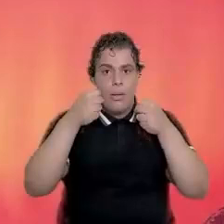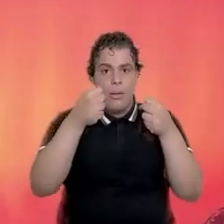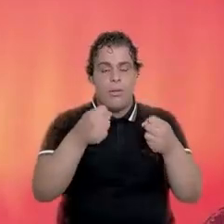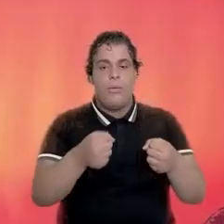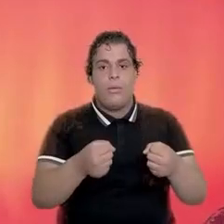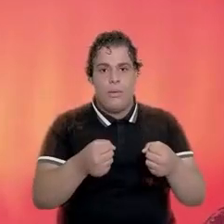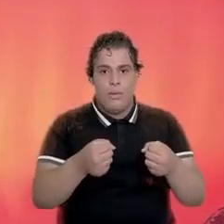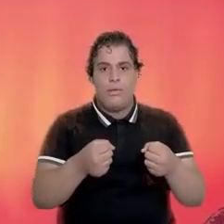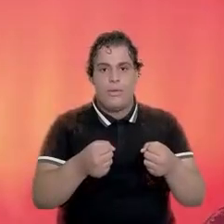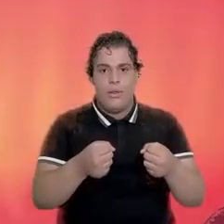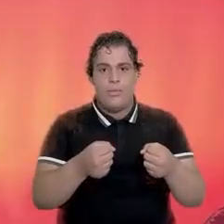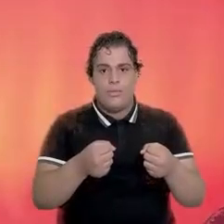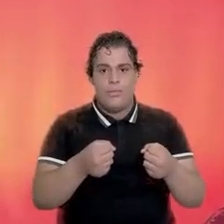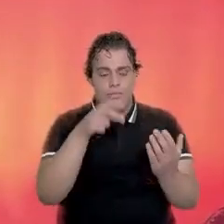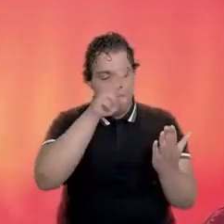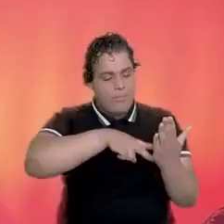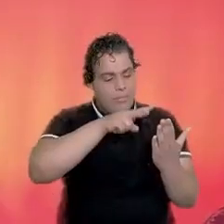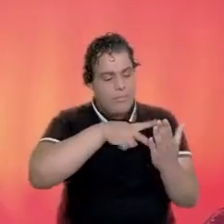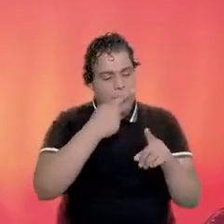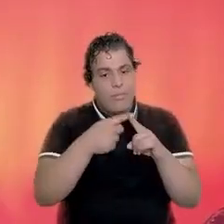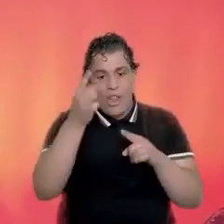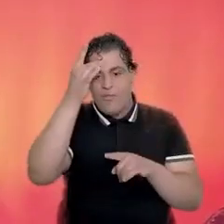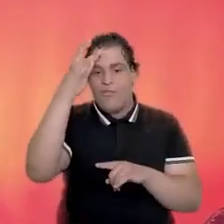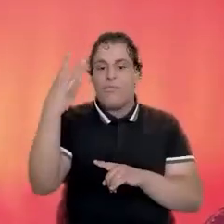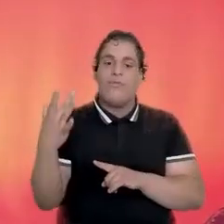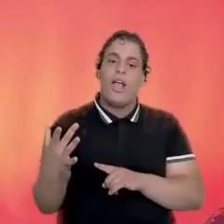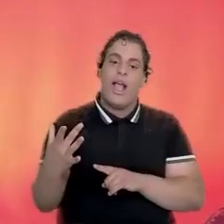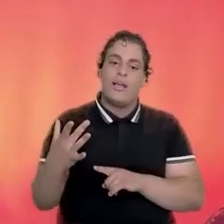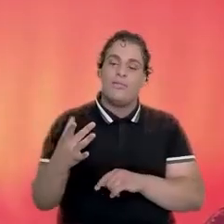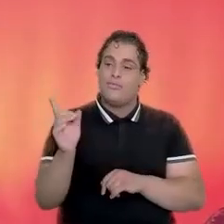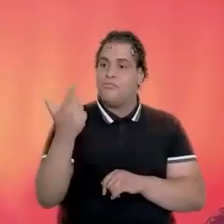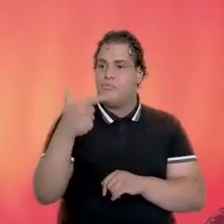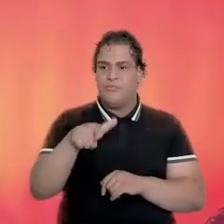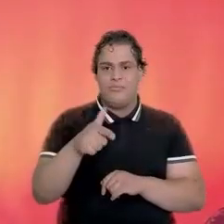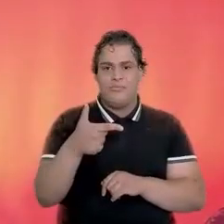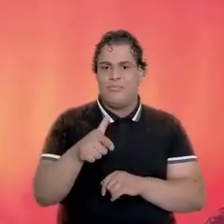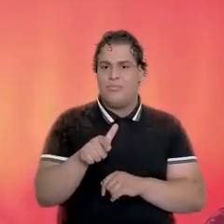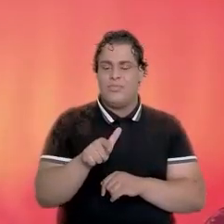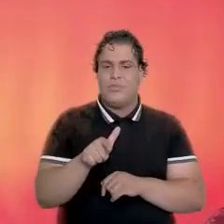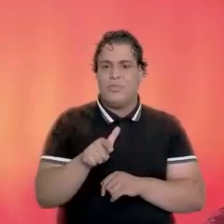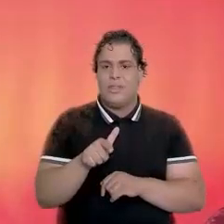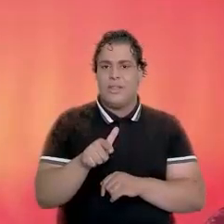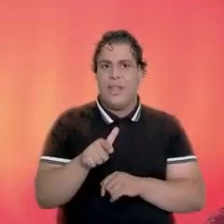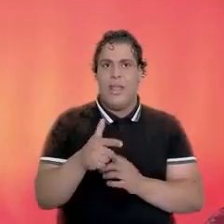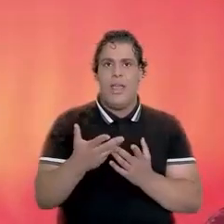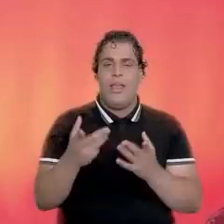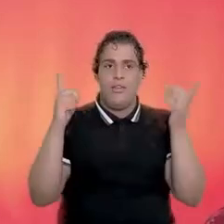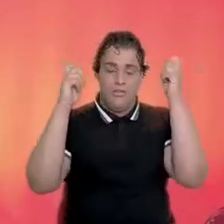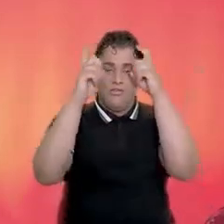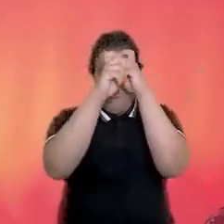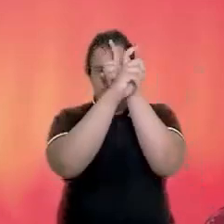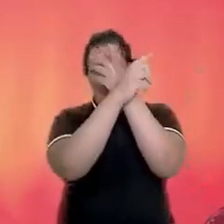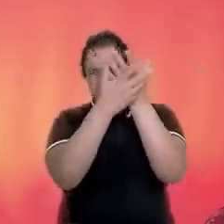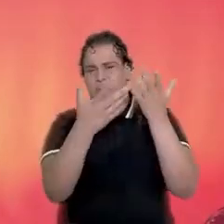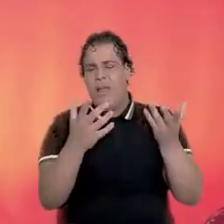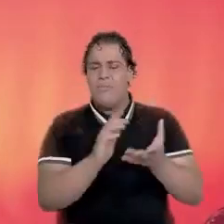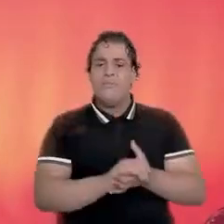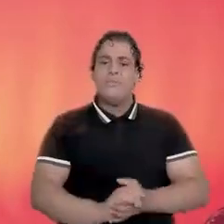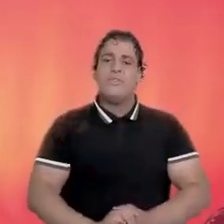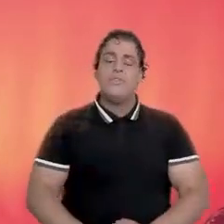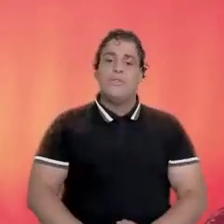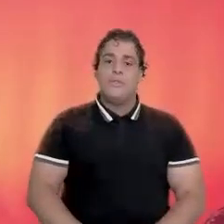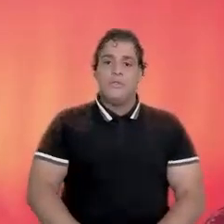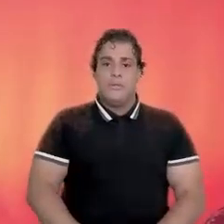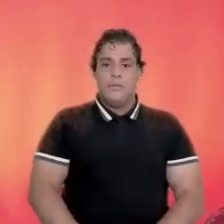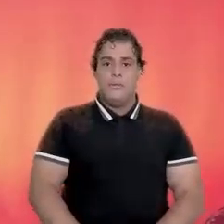aldravia pela facilidade da escrita. Não há uma exigência de pontos, né? Então, está aqui o meu livro